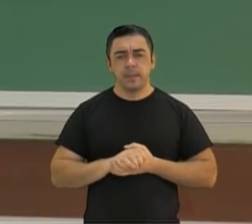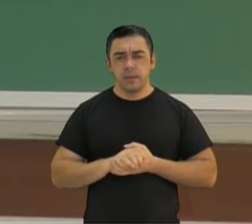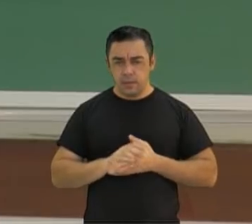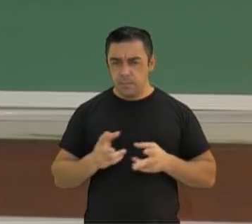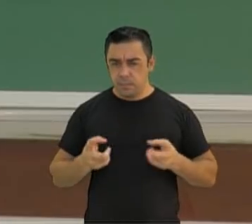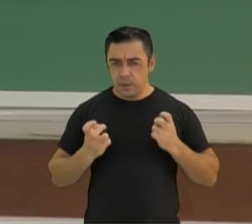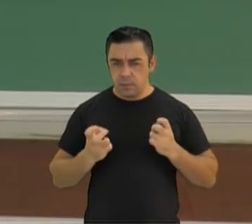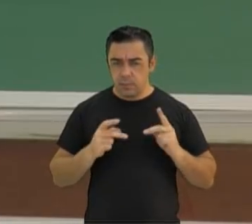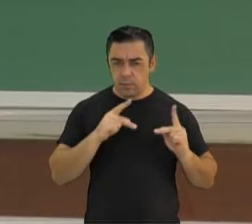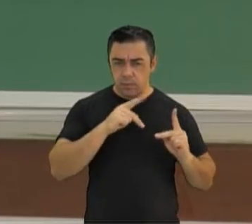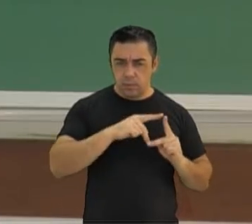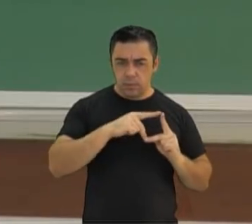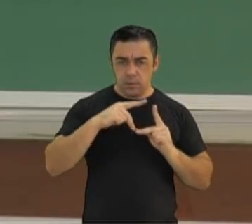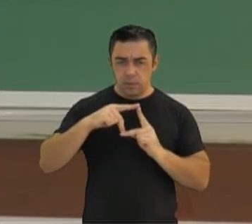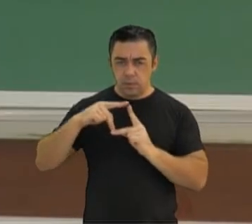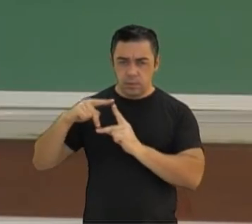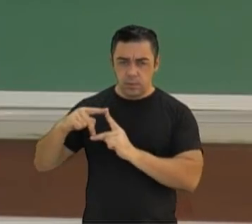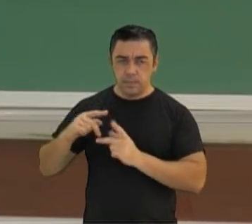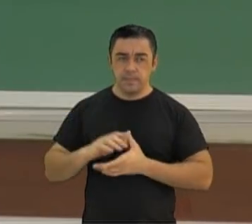Entendeu a sequência?